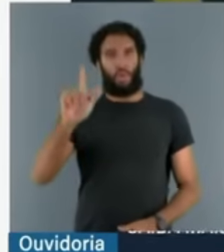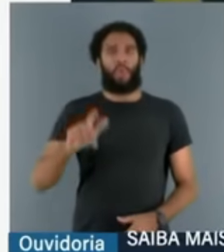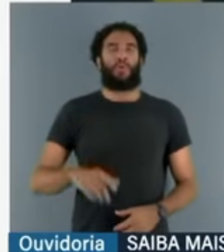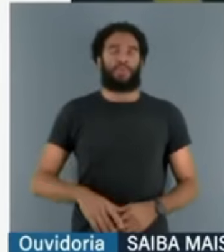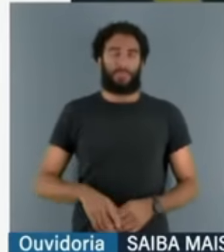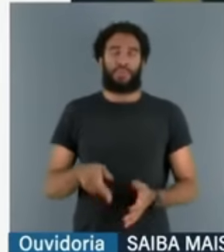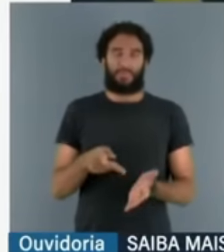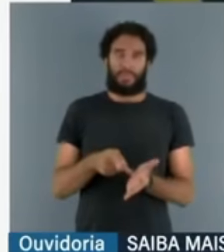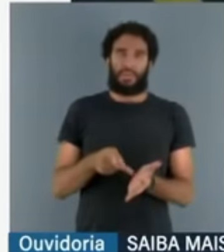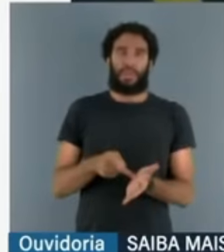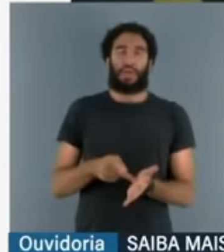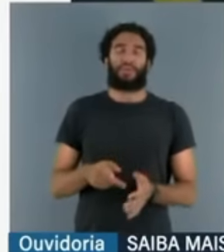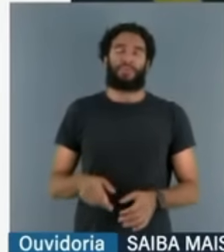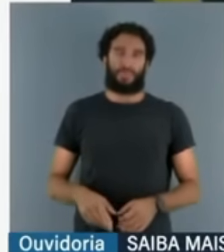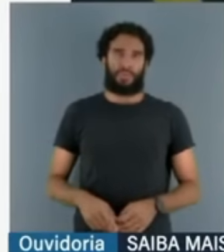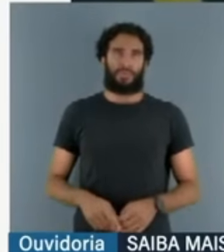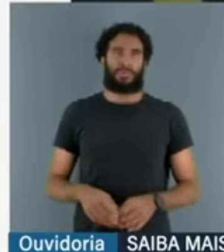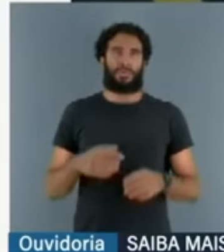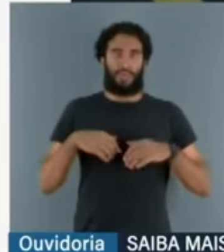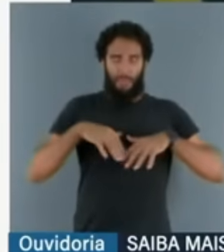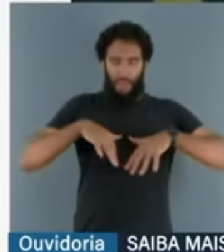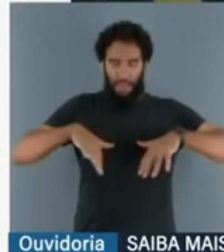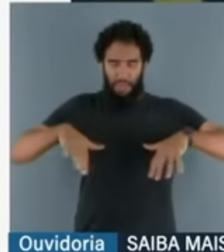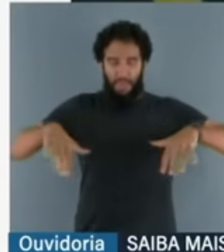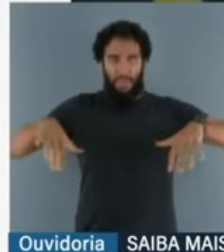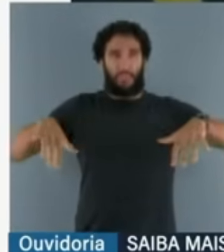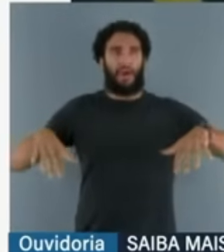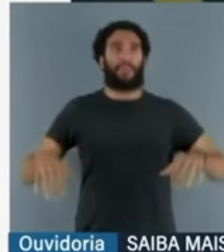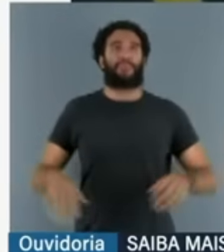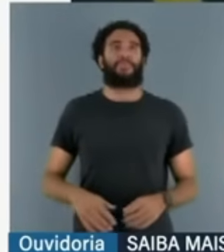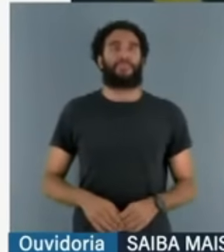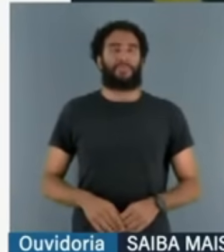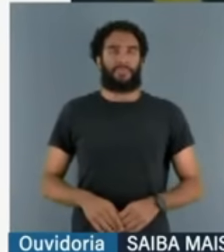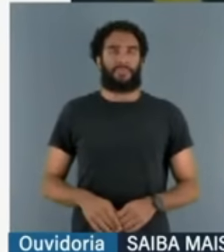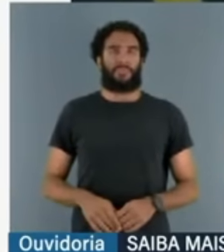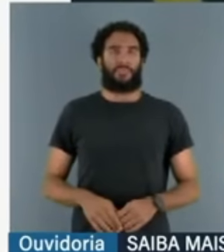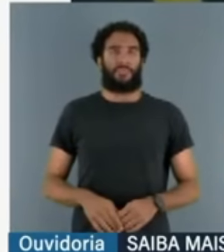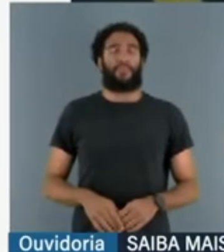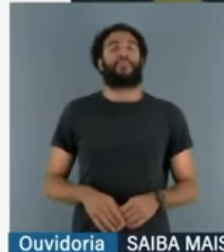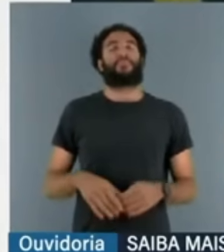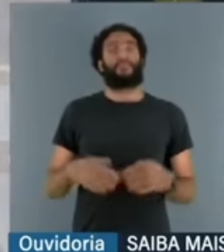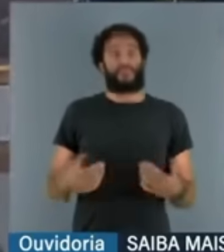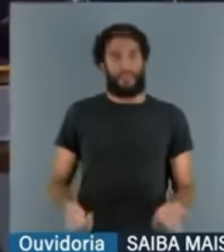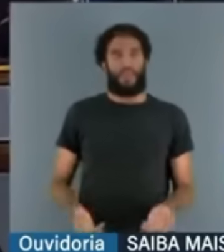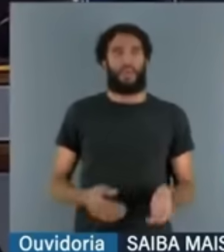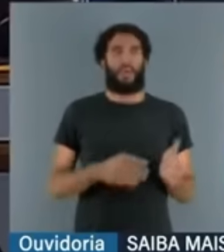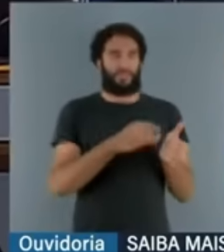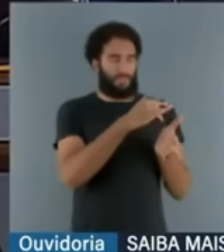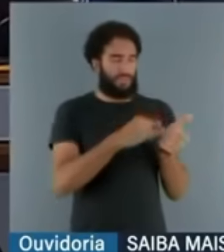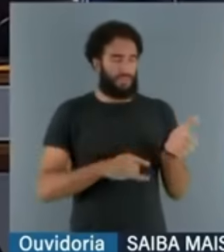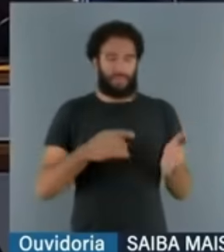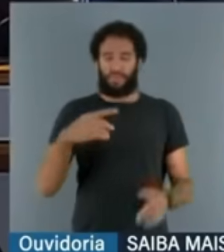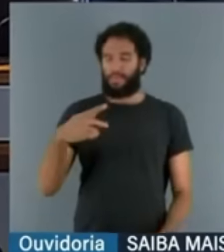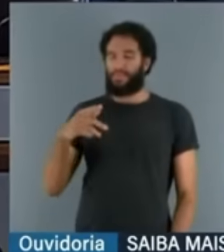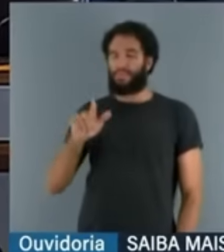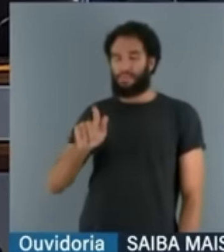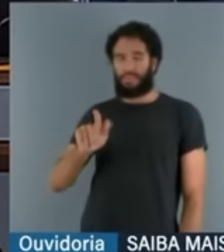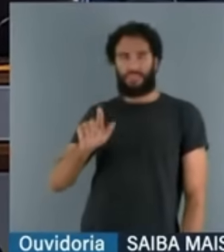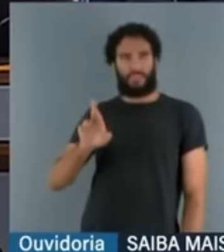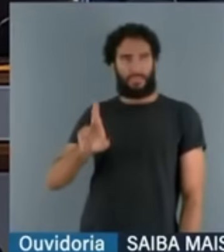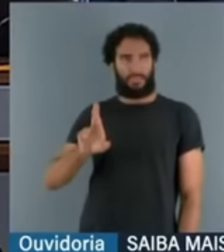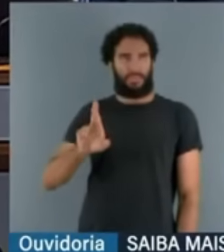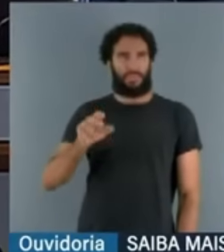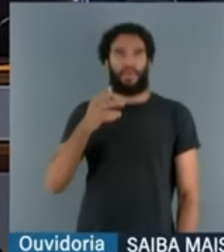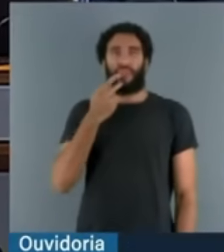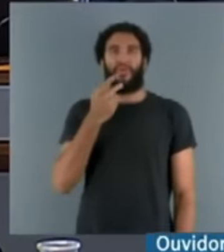fato, ali no seu entorno. E aqui, na decisão da PGR, olha só o que a PGR fala